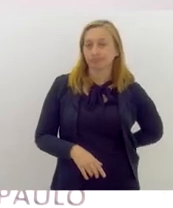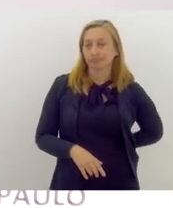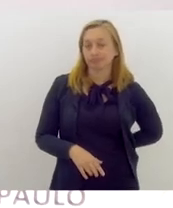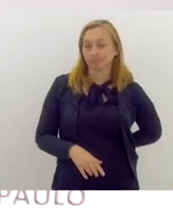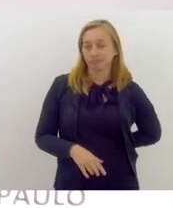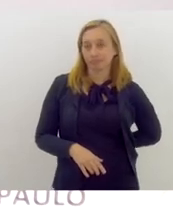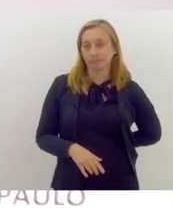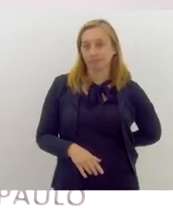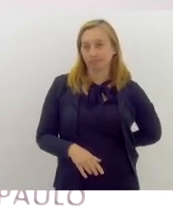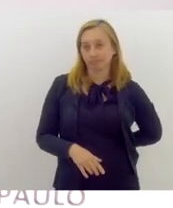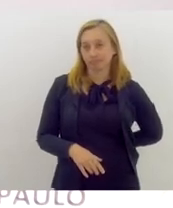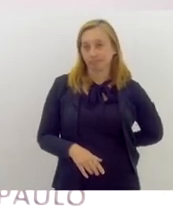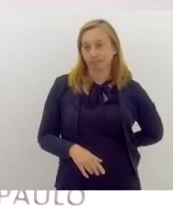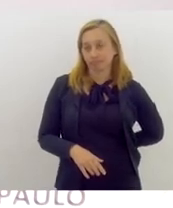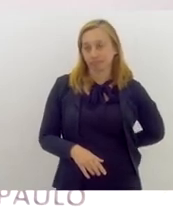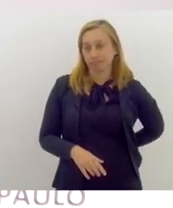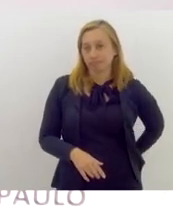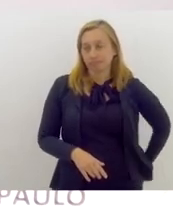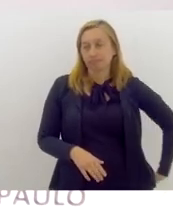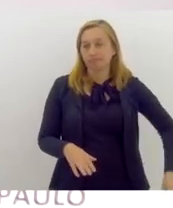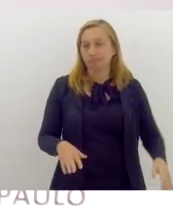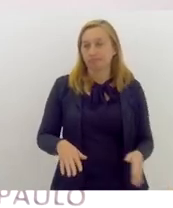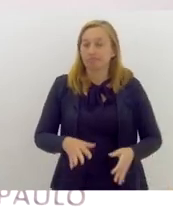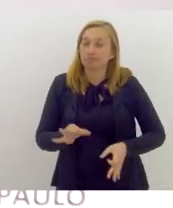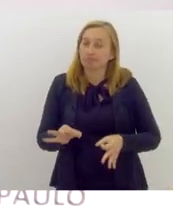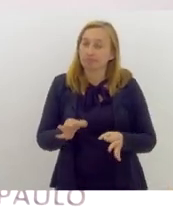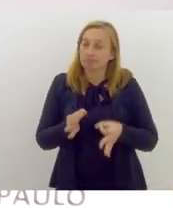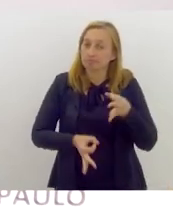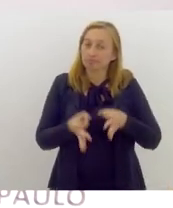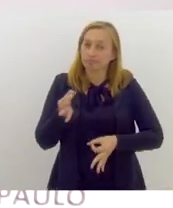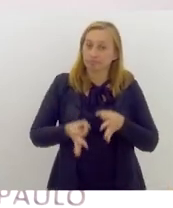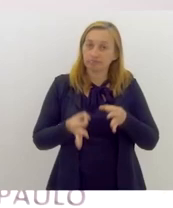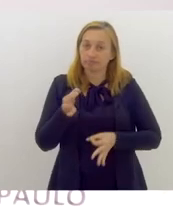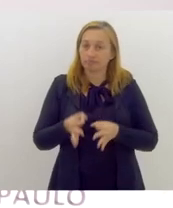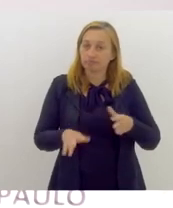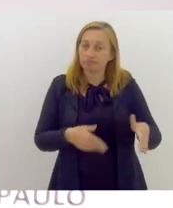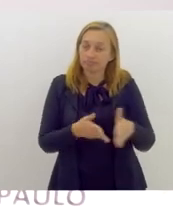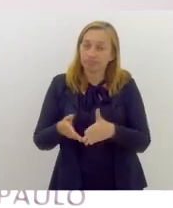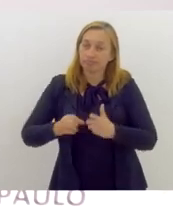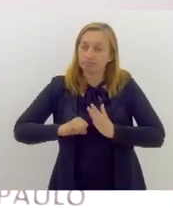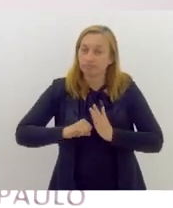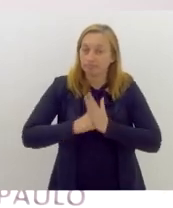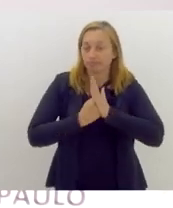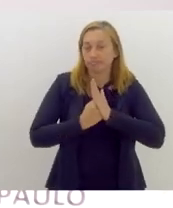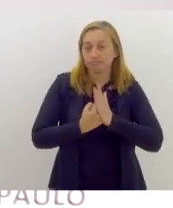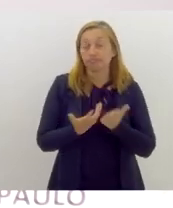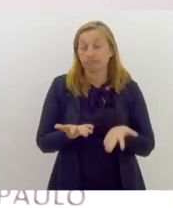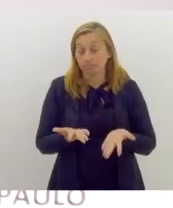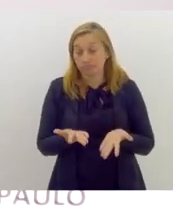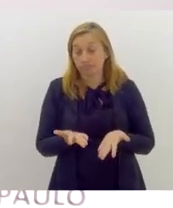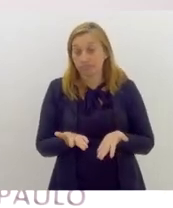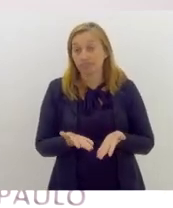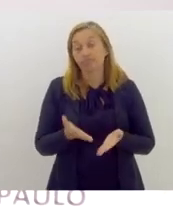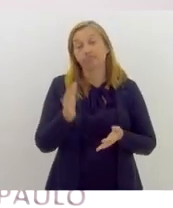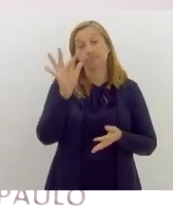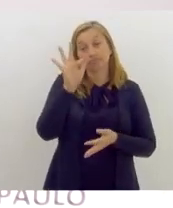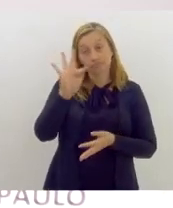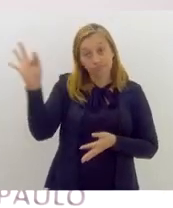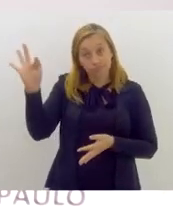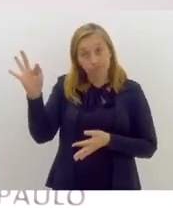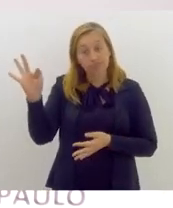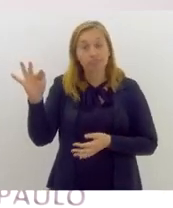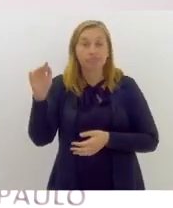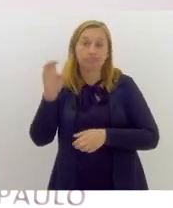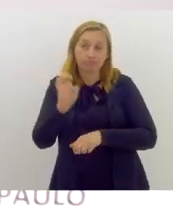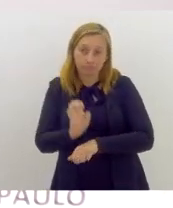por via de consequência o caminho da Justiça foi bloqueado tanto a lei federal quanto